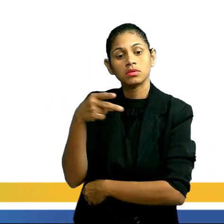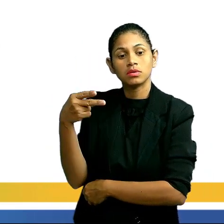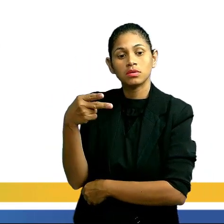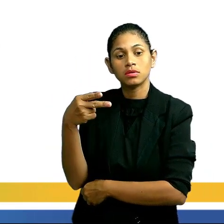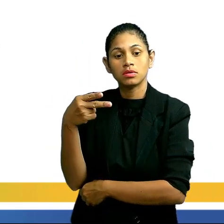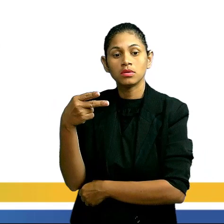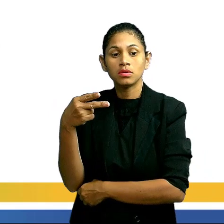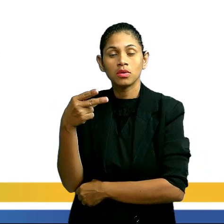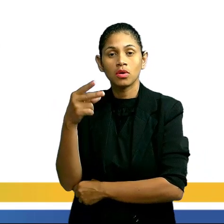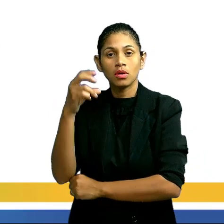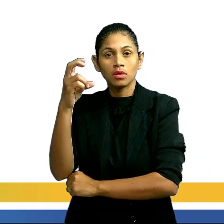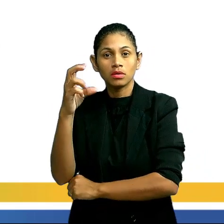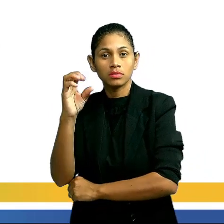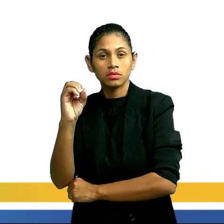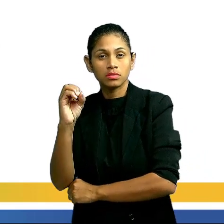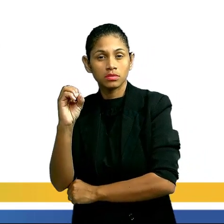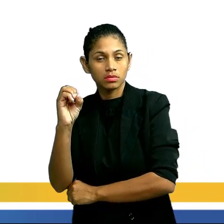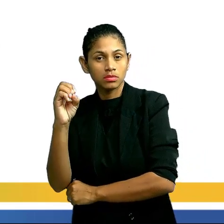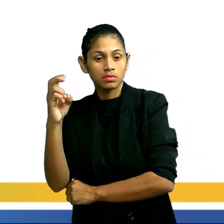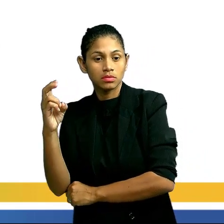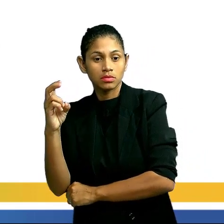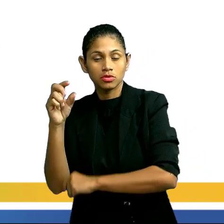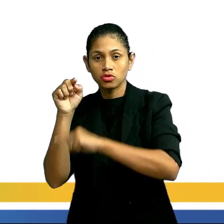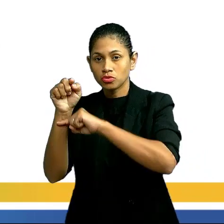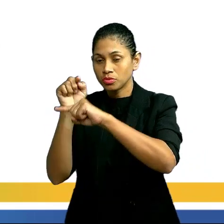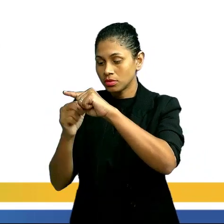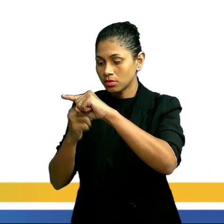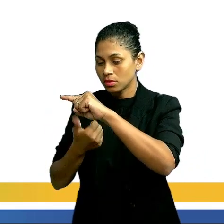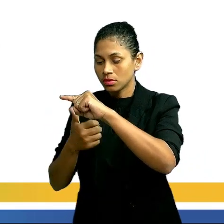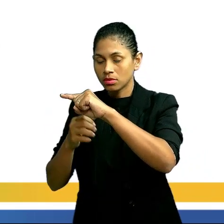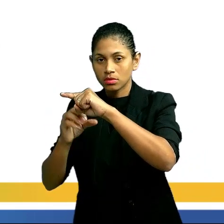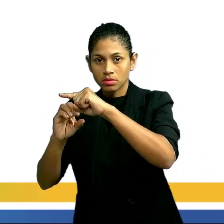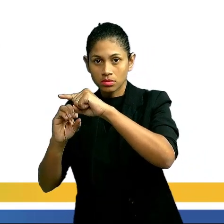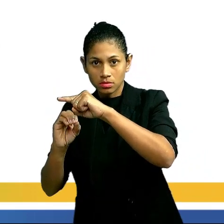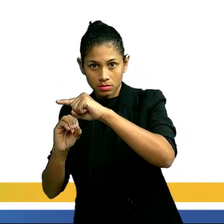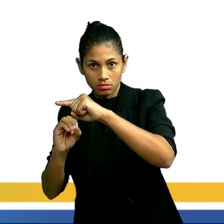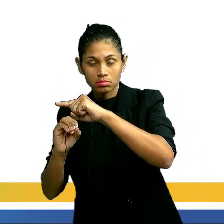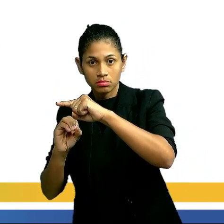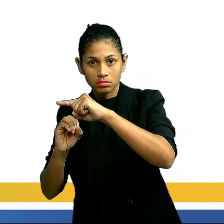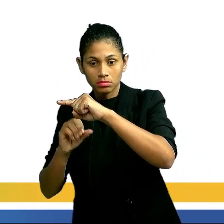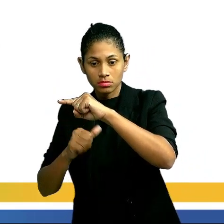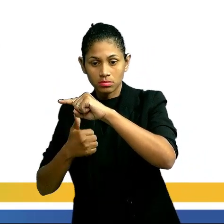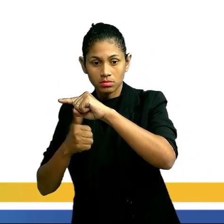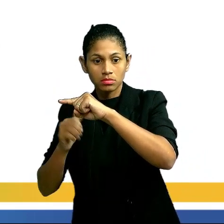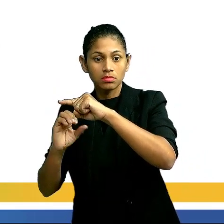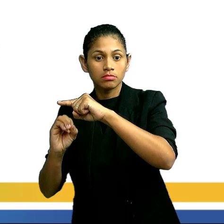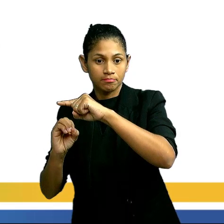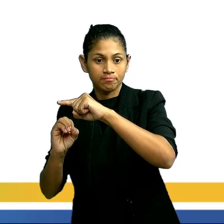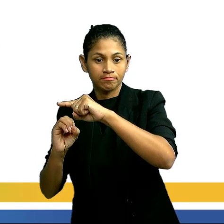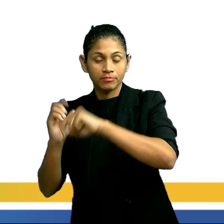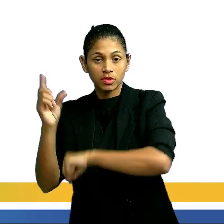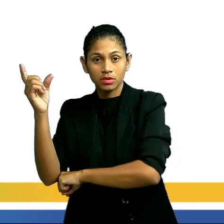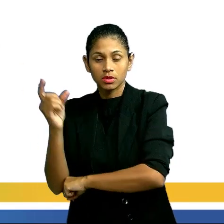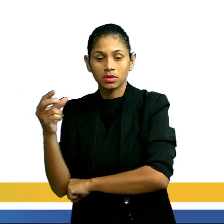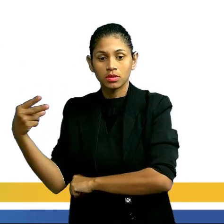505 dividido para 110. Então, x vai ser